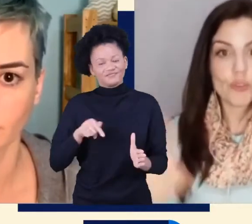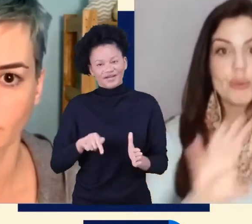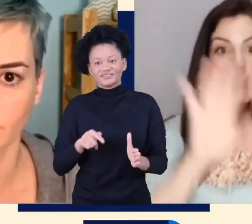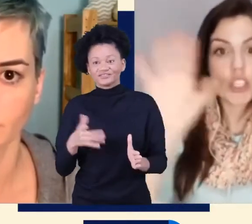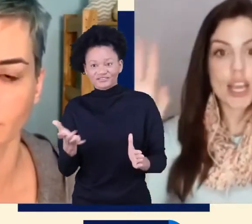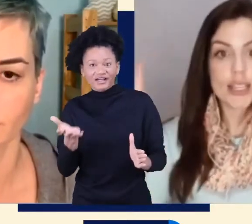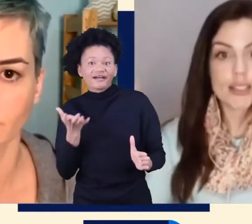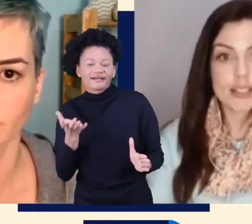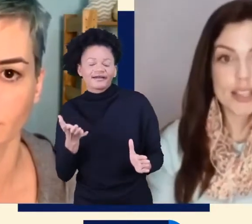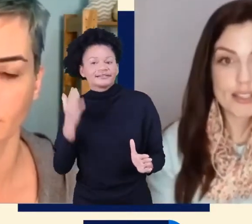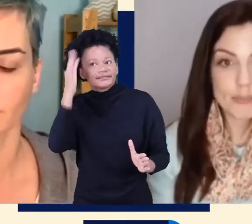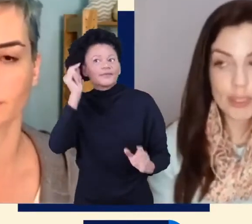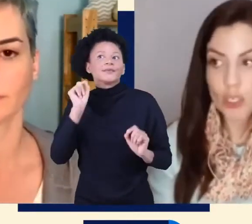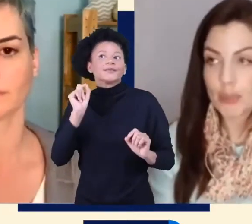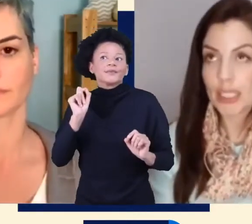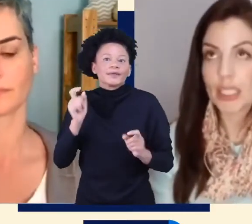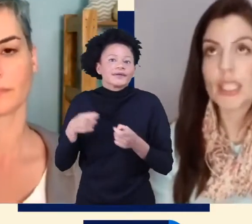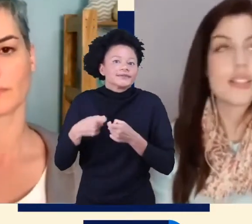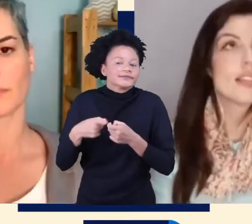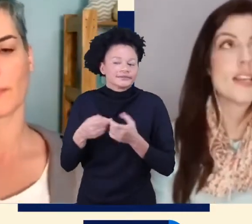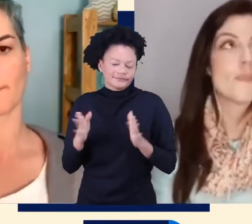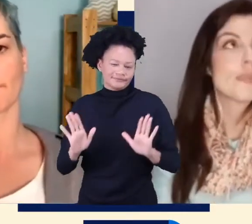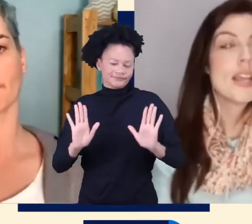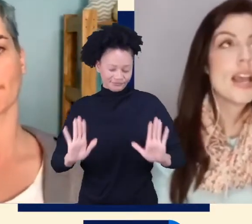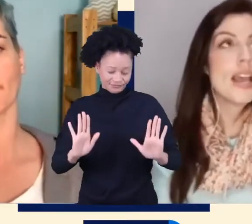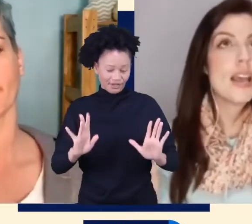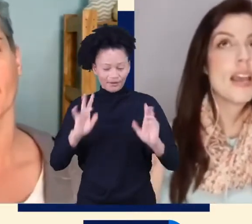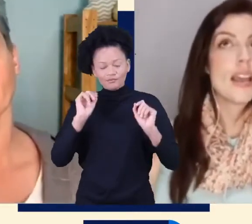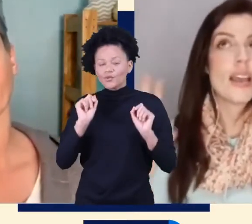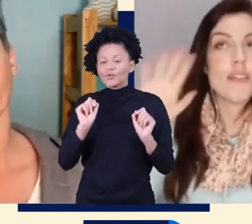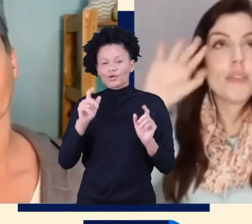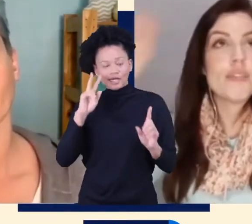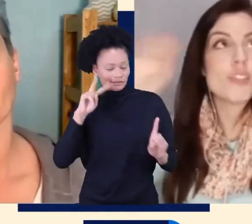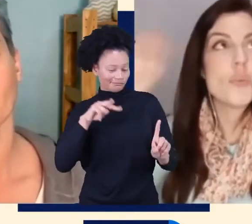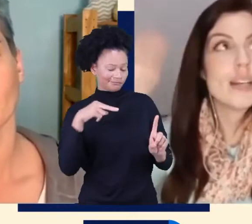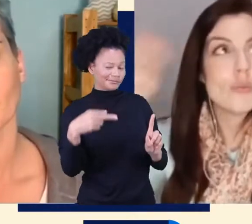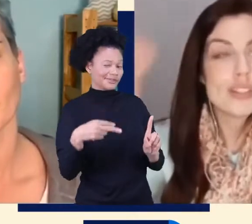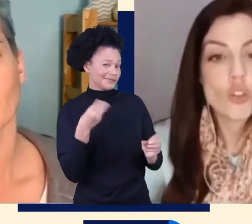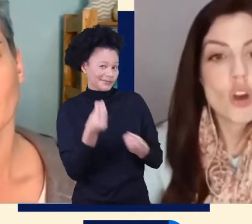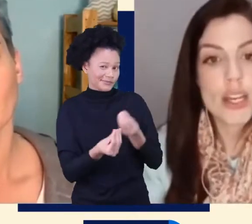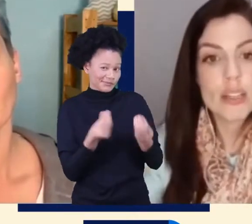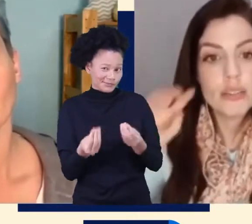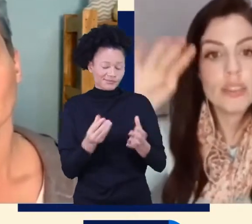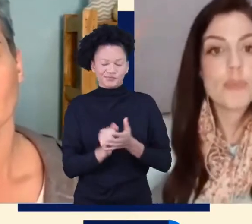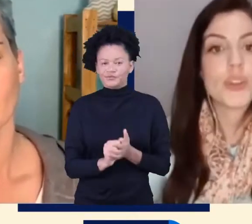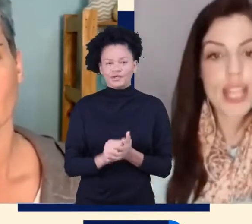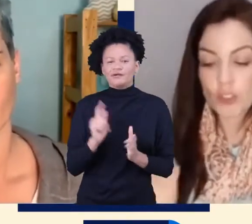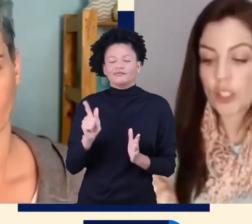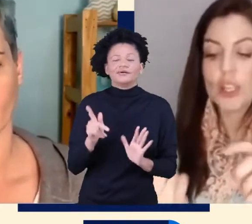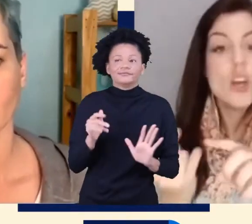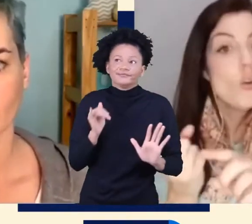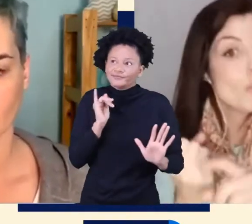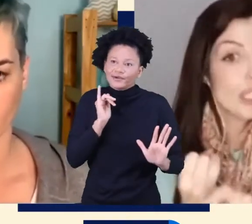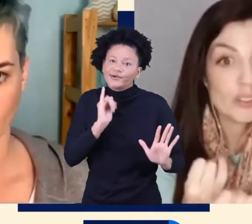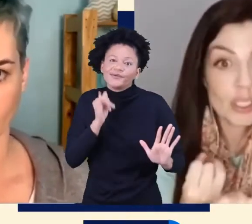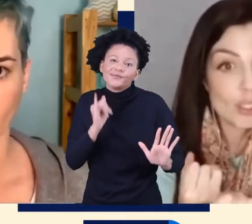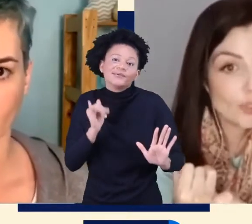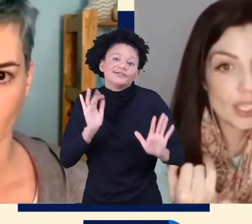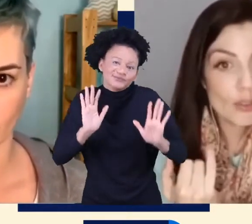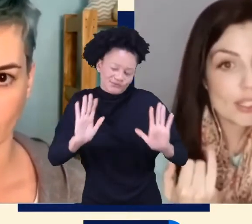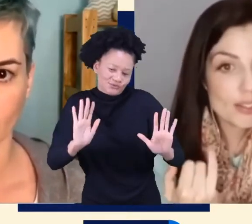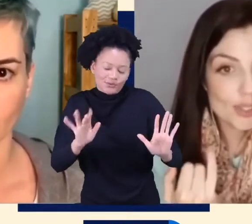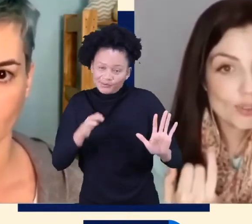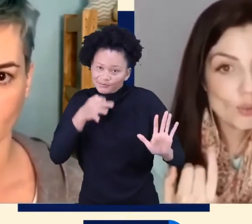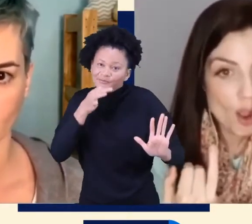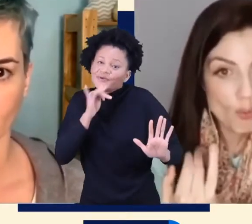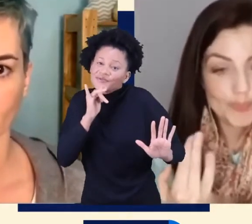sexo? Vamos imaginar esse panorama aqui. Vamos fazer uma história hipotética. Um menino que não